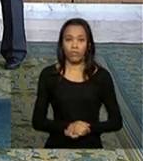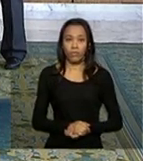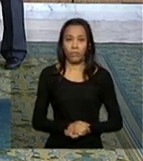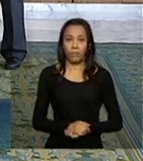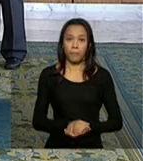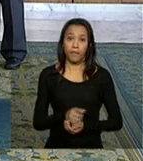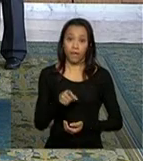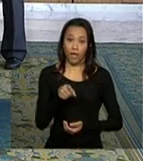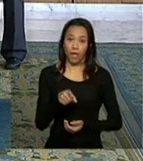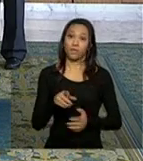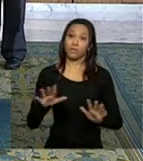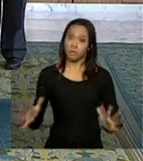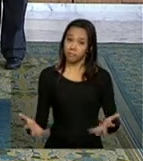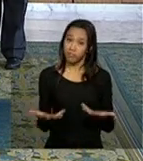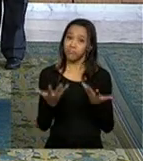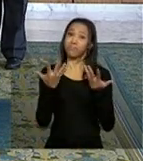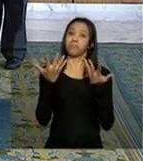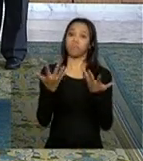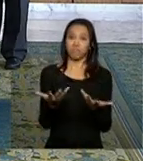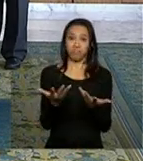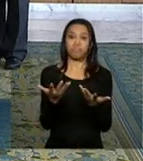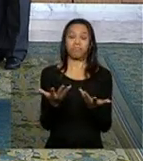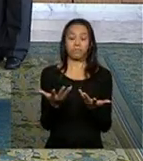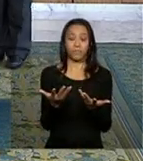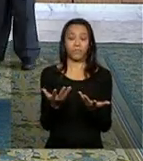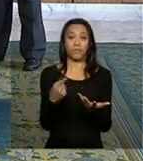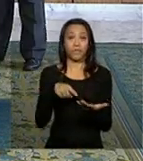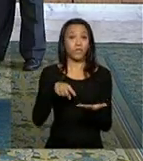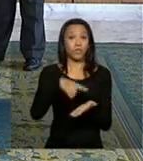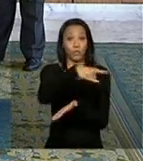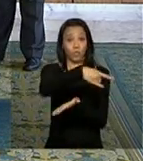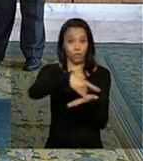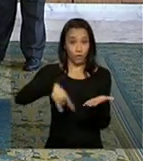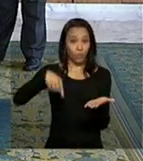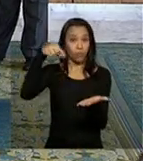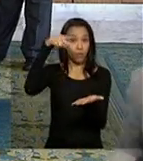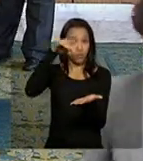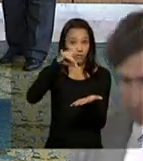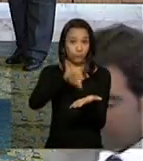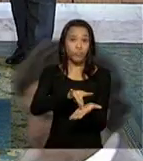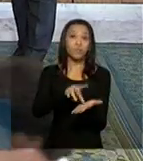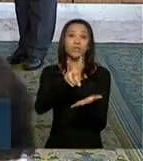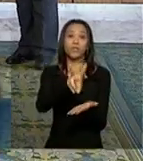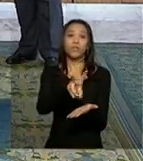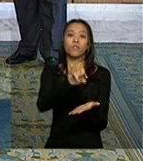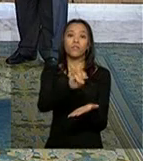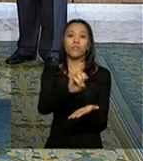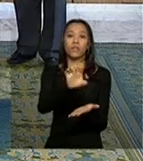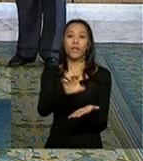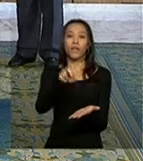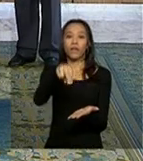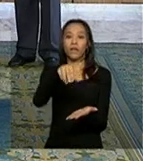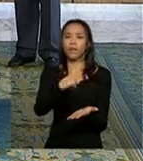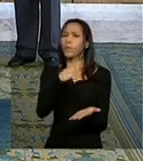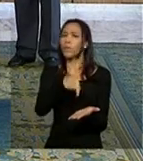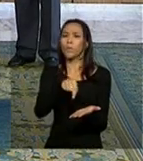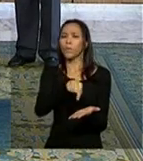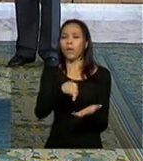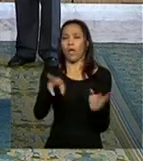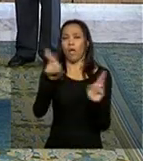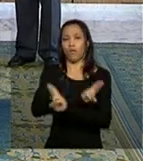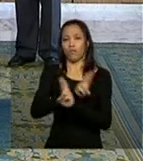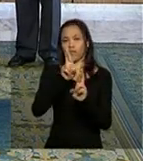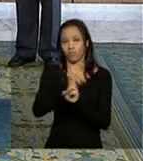Esta é uma cerimônia, uma formalidade estabelecida pela Convenção de Viena sobre Relações Diplomáticas,